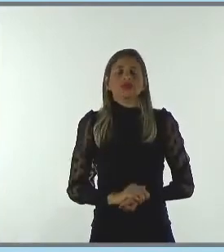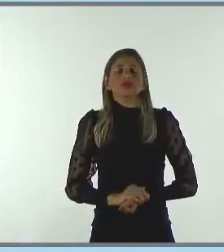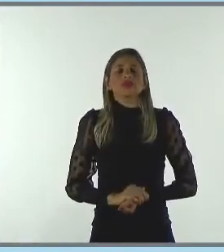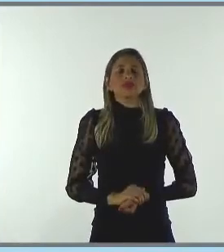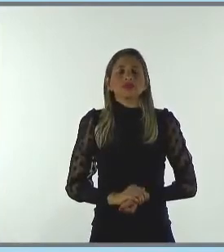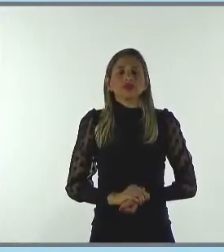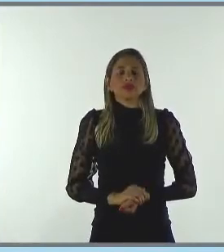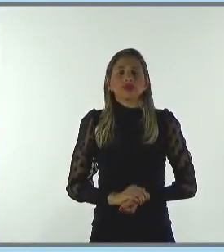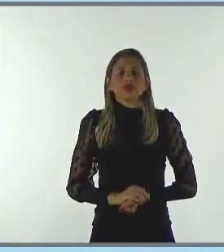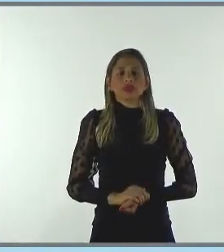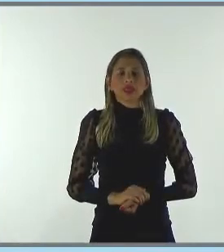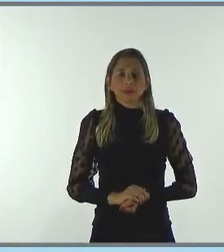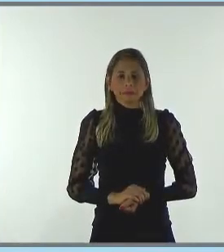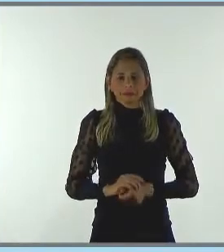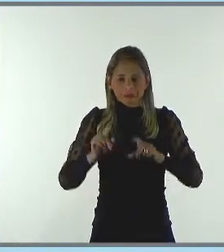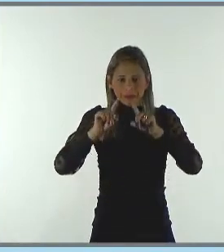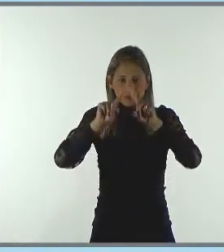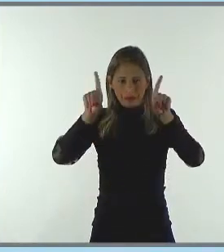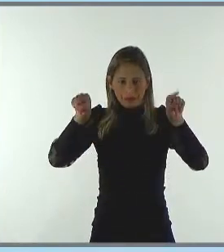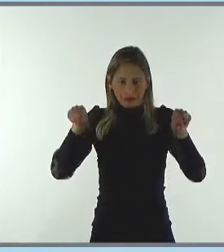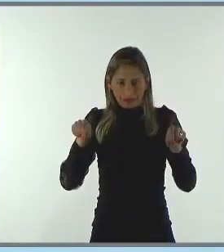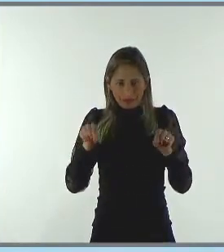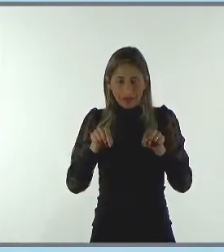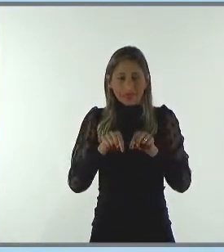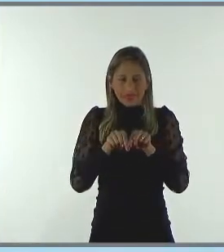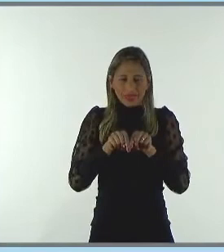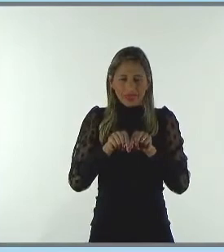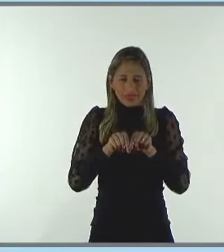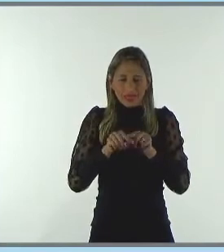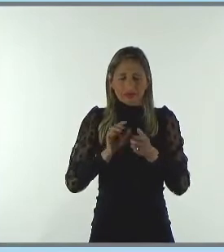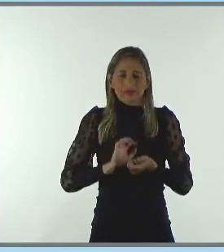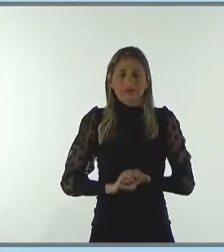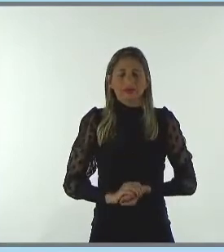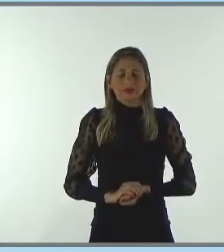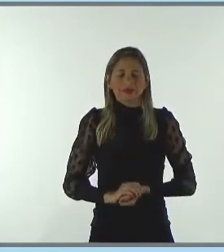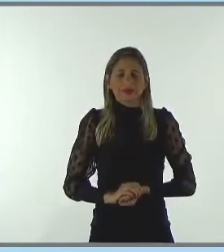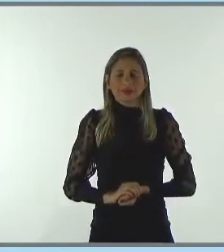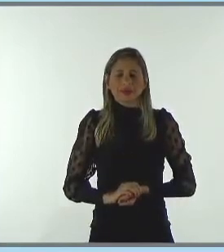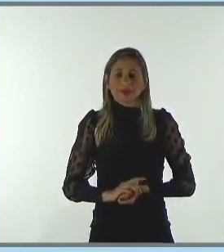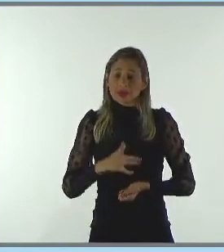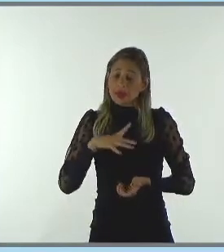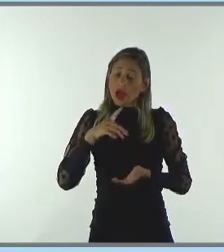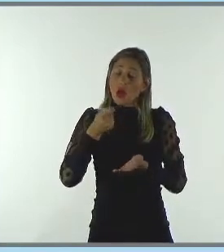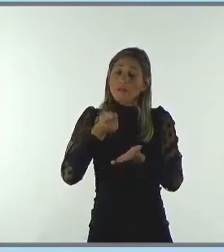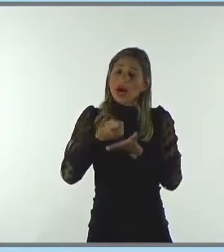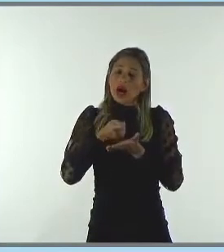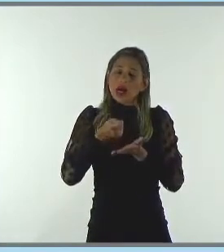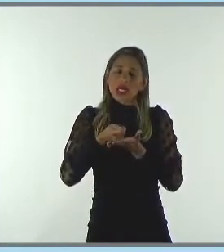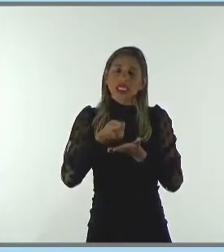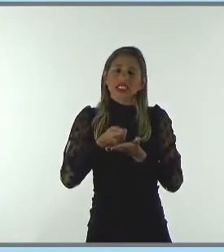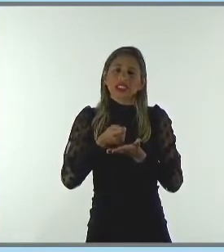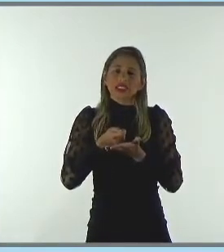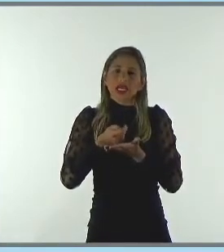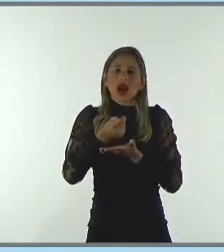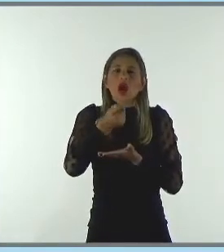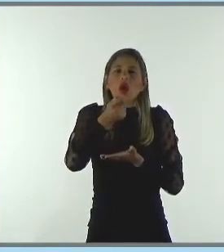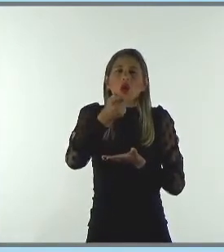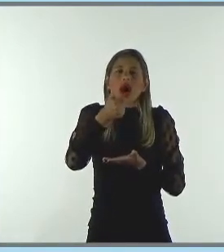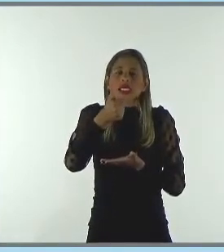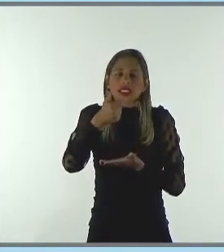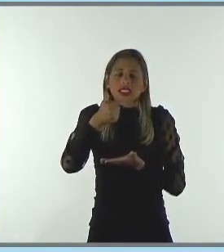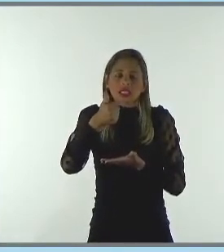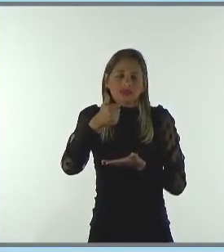Aquele quadro dantesco que eu traçara agora há pouco, ele é uma exigência, né, quase que